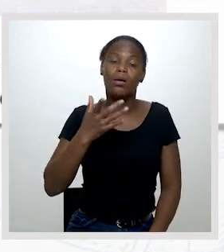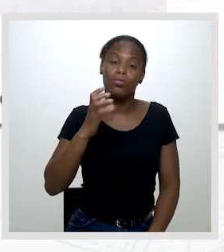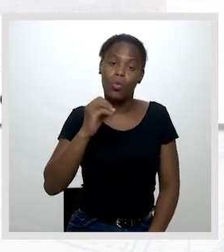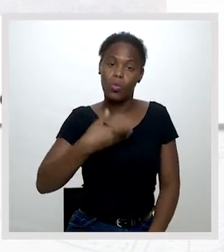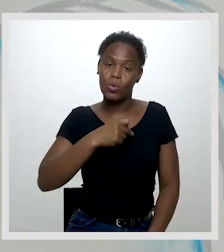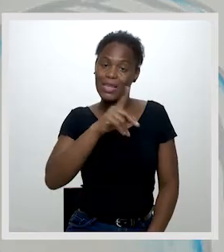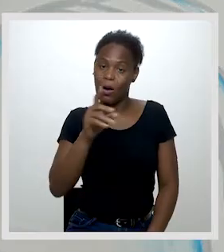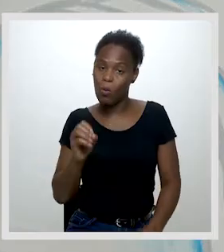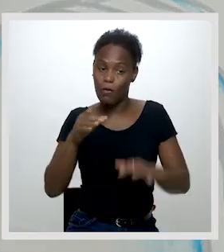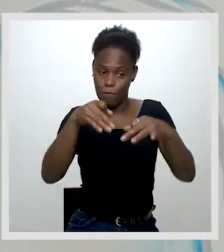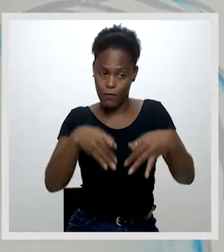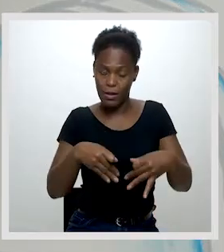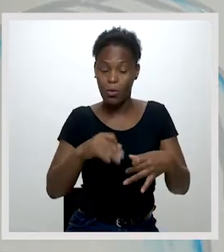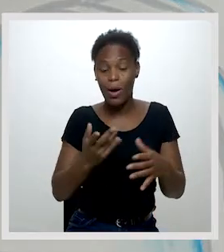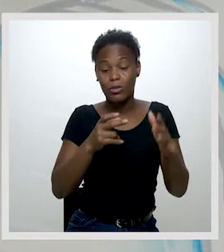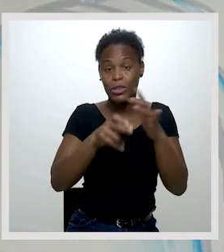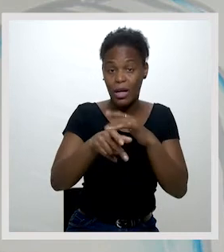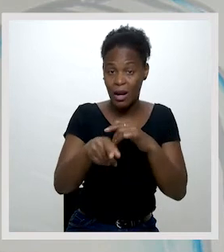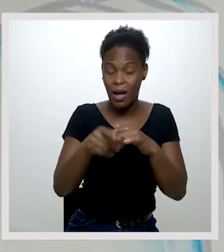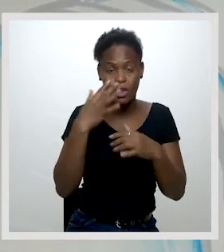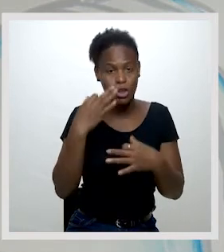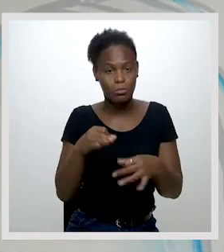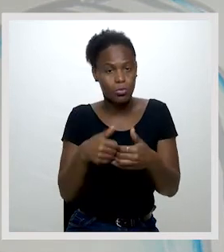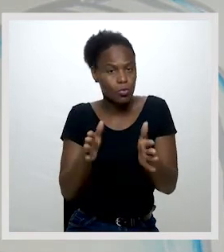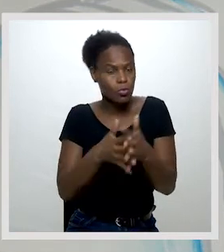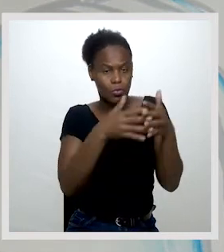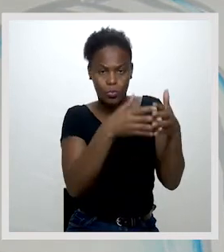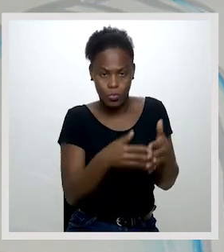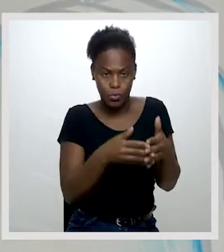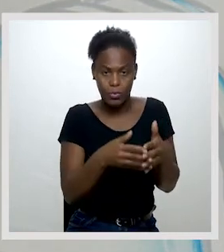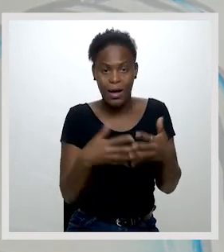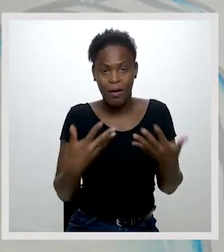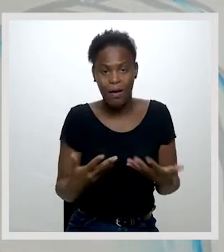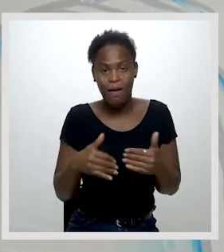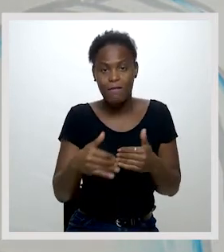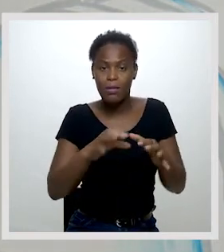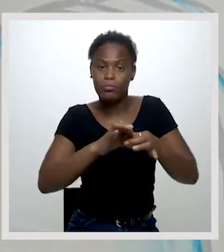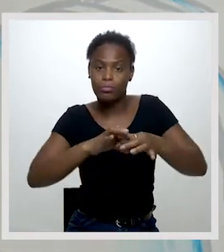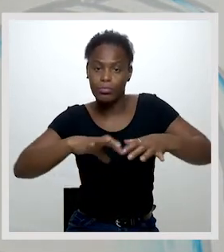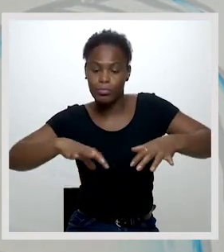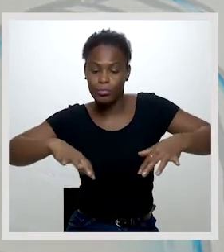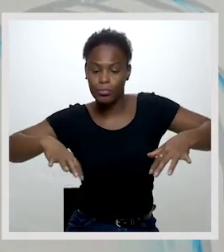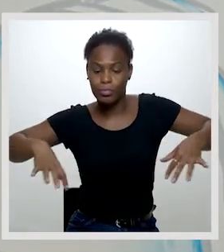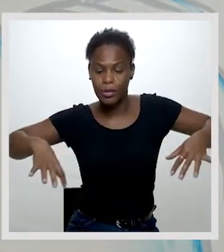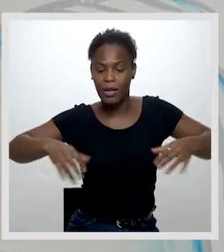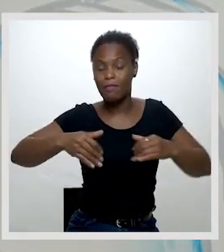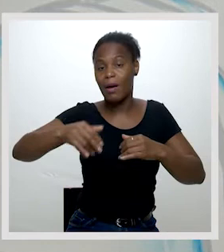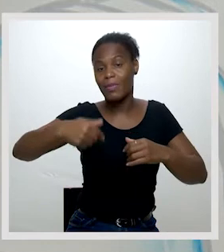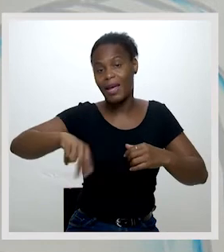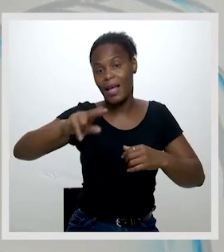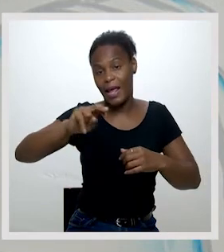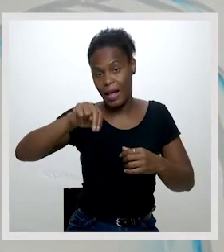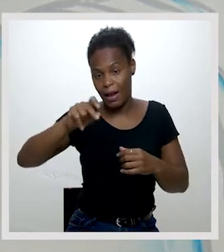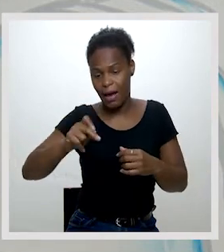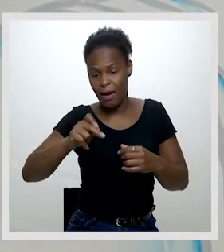codão, simplesmente toda a estrutura irá agora se dissociar. Vamos ter o RNA, a subunidade